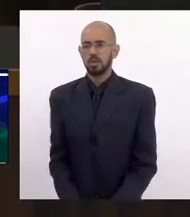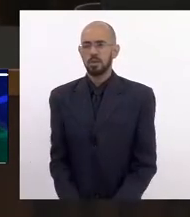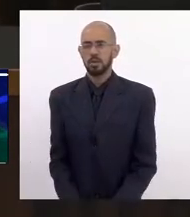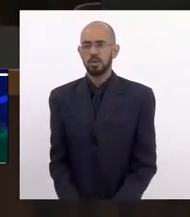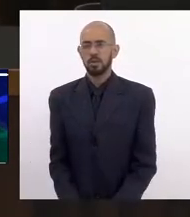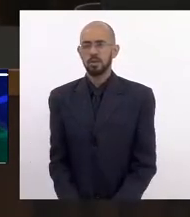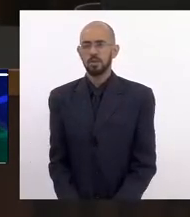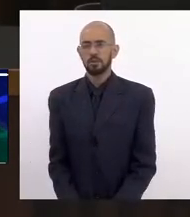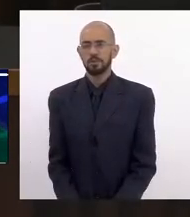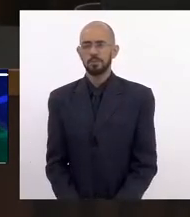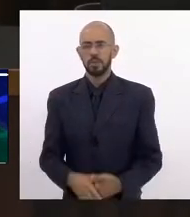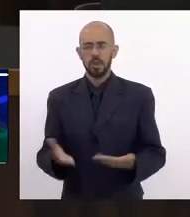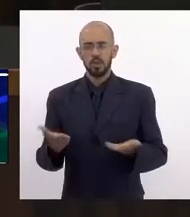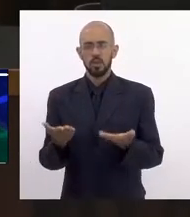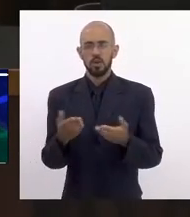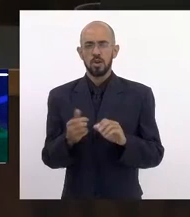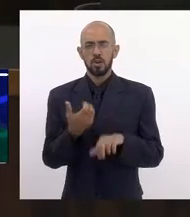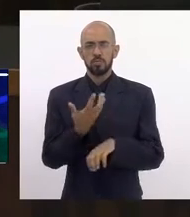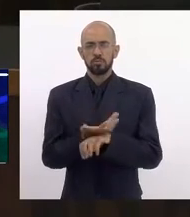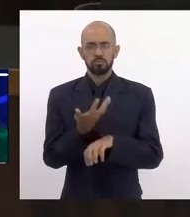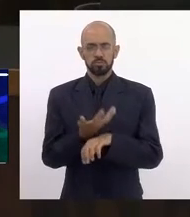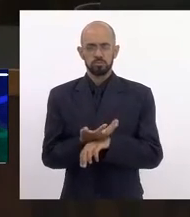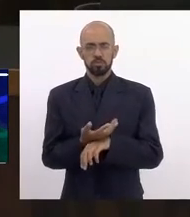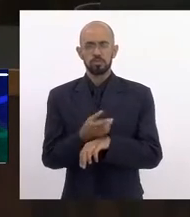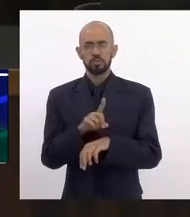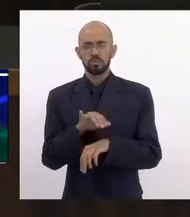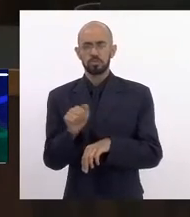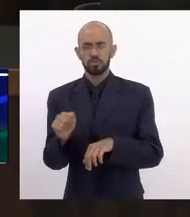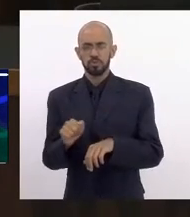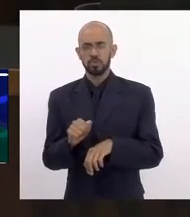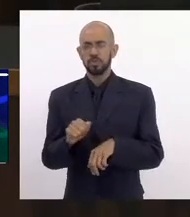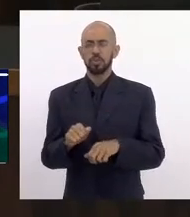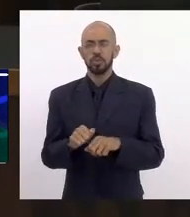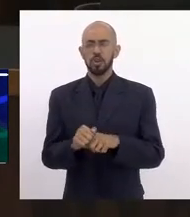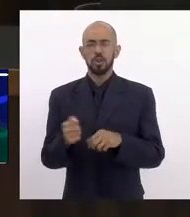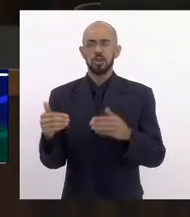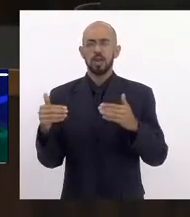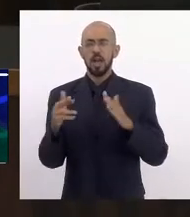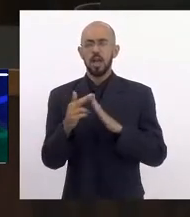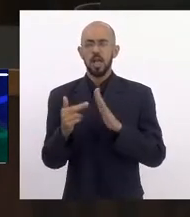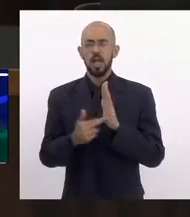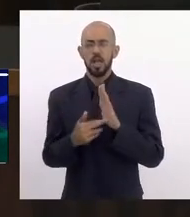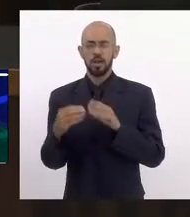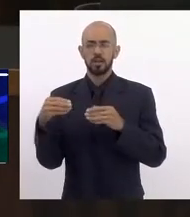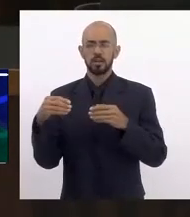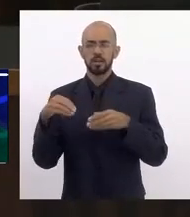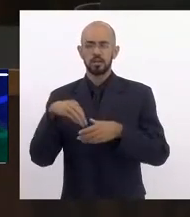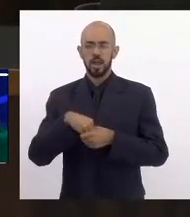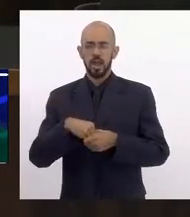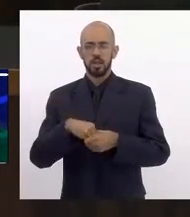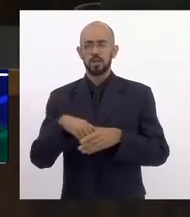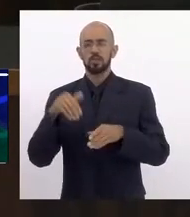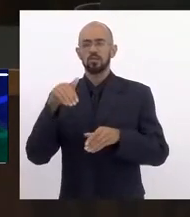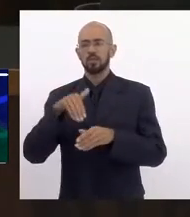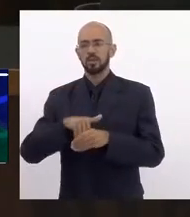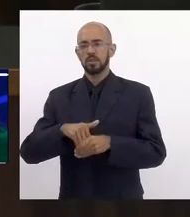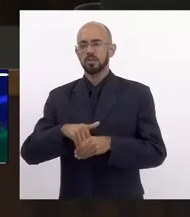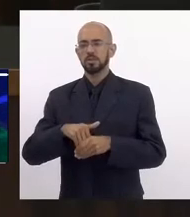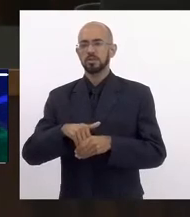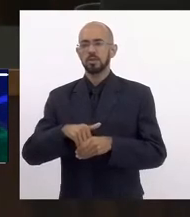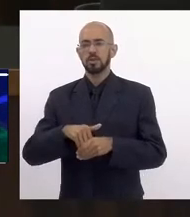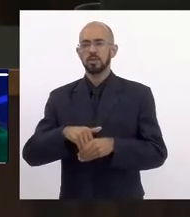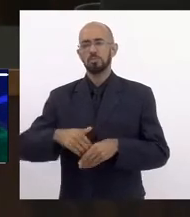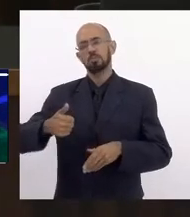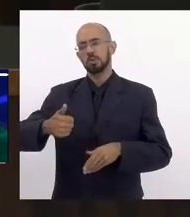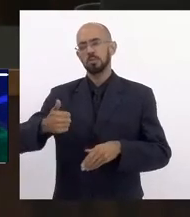Anuncio, incluindo na ordem do dia, de acordo com o inciso 3º do artigo 47 do Regimento Interno, em tramitação ordinária, em votação, em